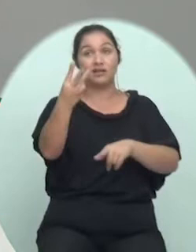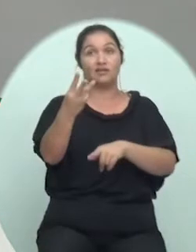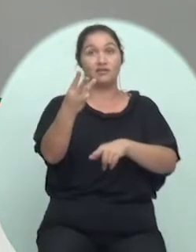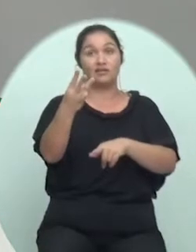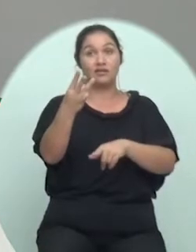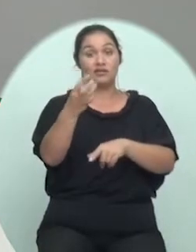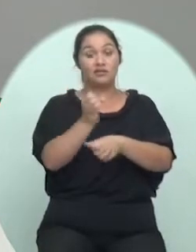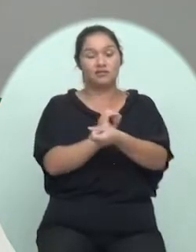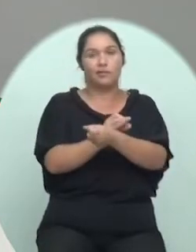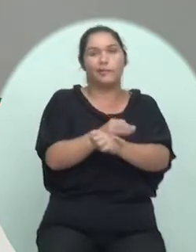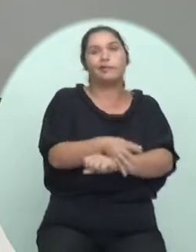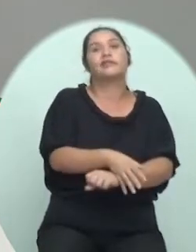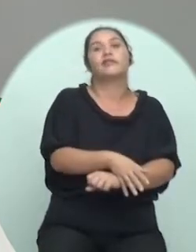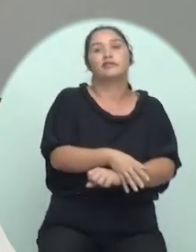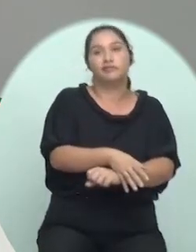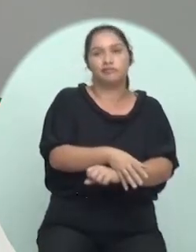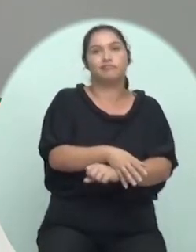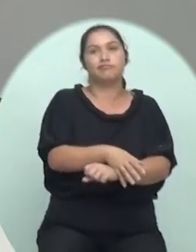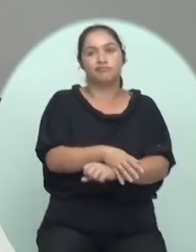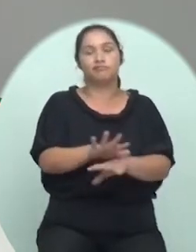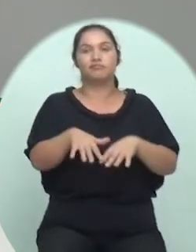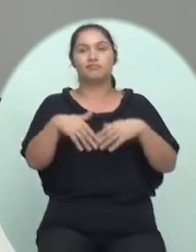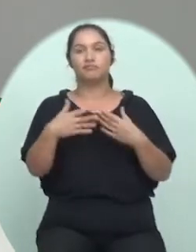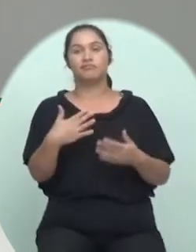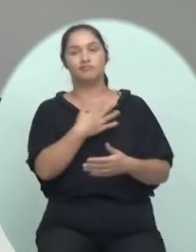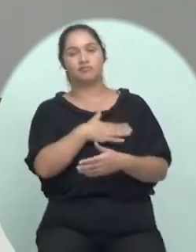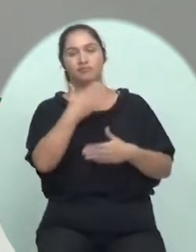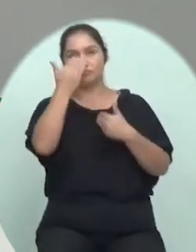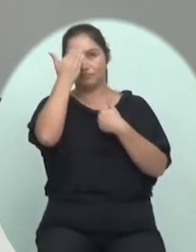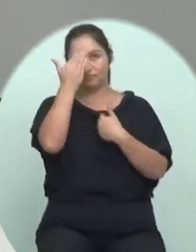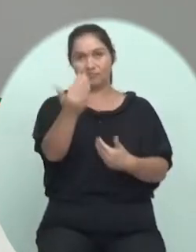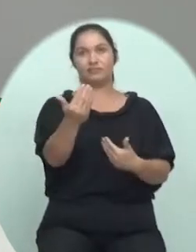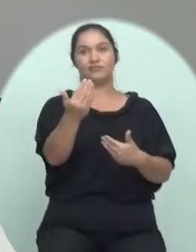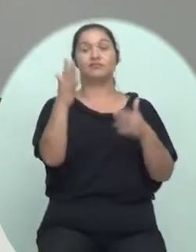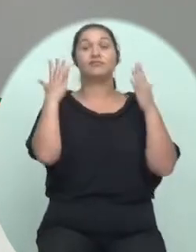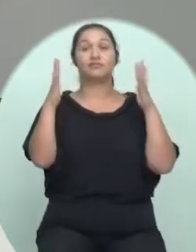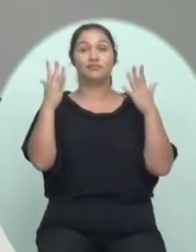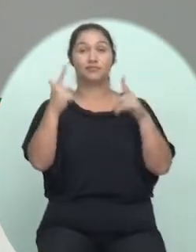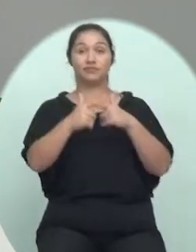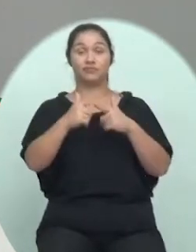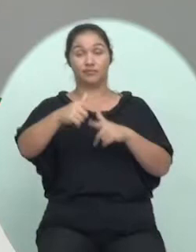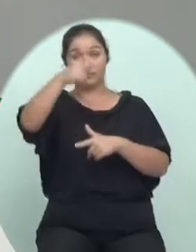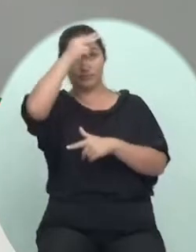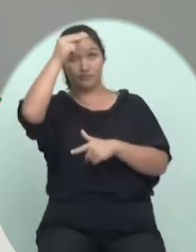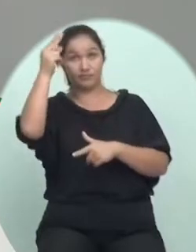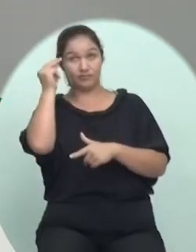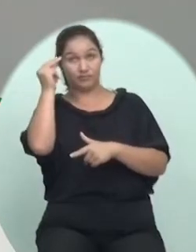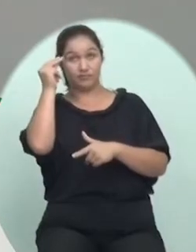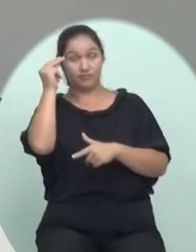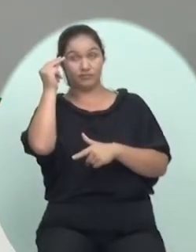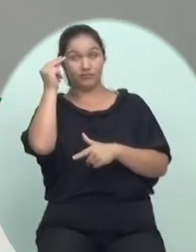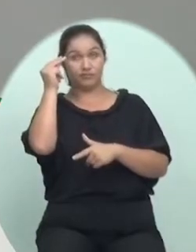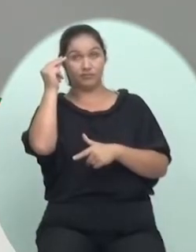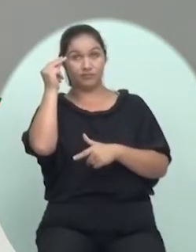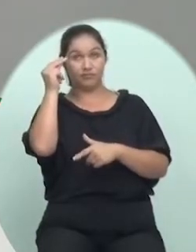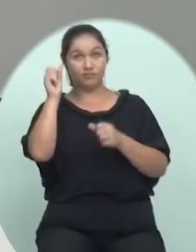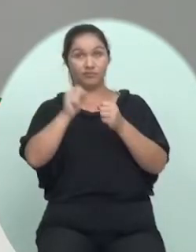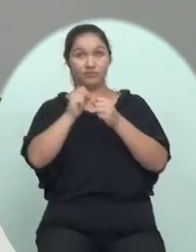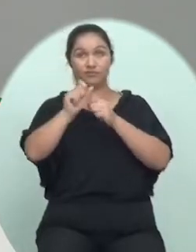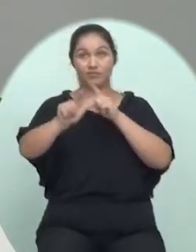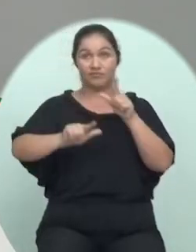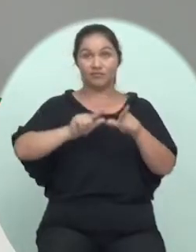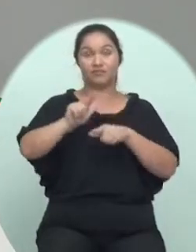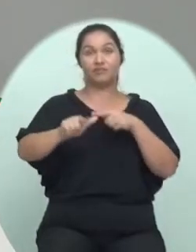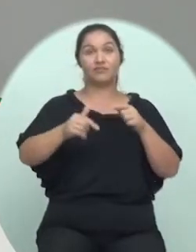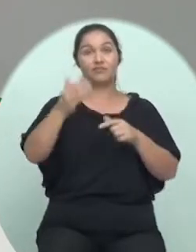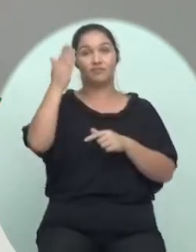final para trabalhar. Então, a gente quer parabenizar e agradecer o prefeito, que aquela região ficou muito contente. A próxima é a vereadora